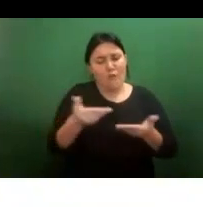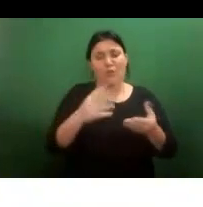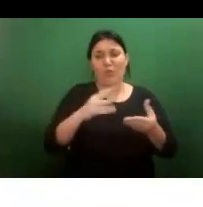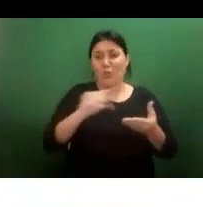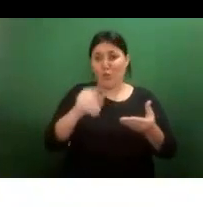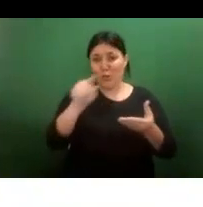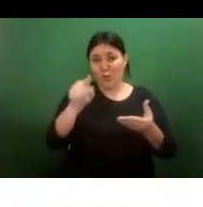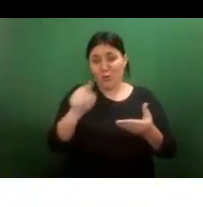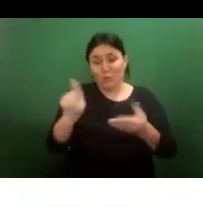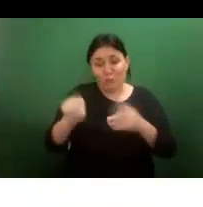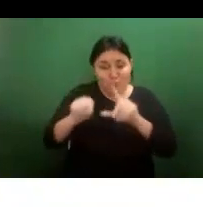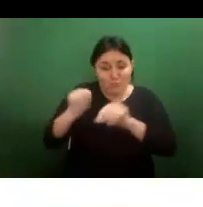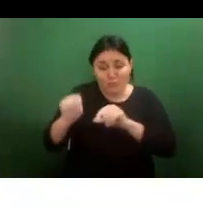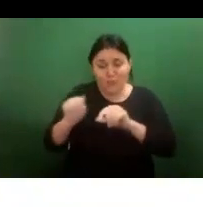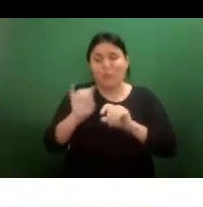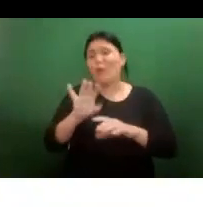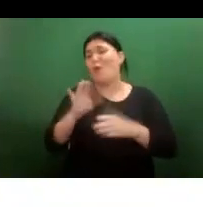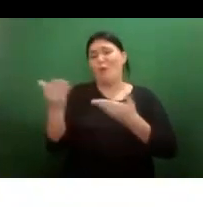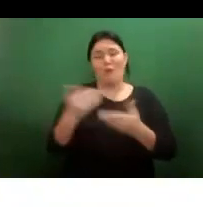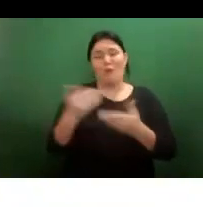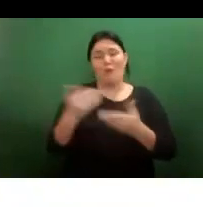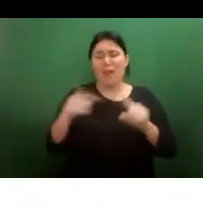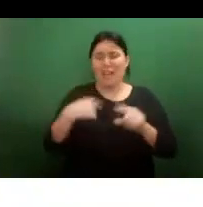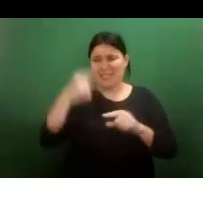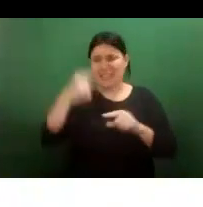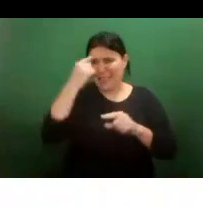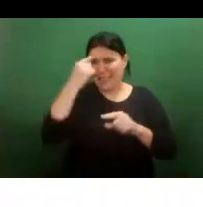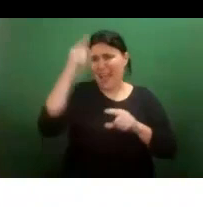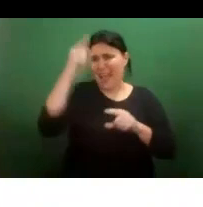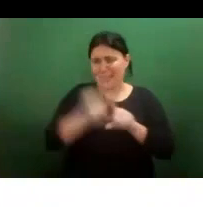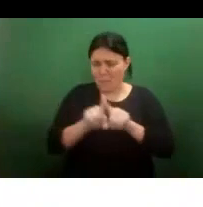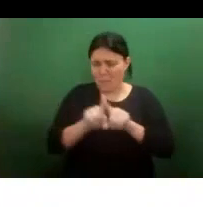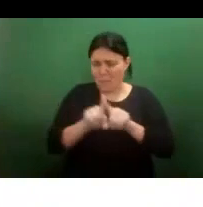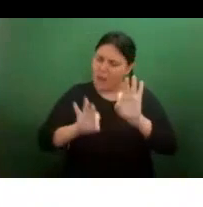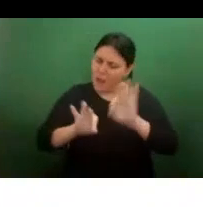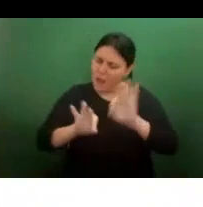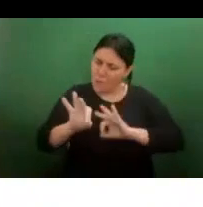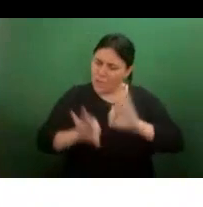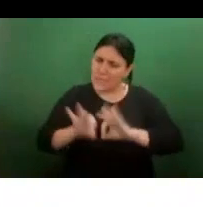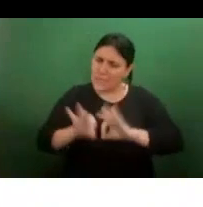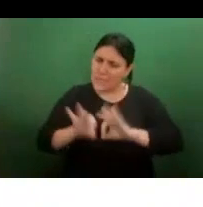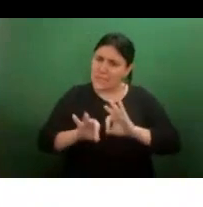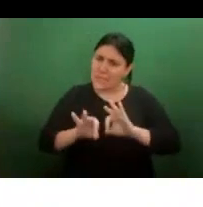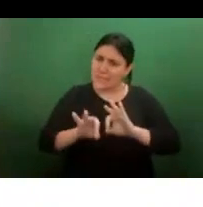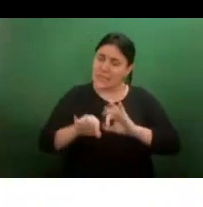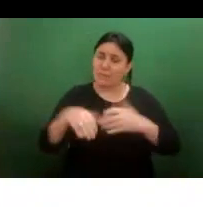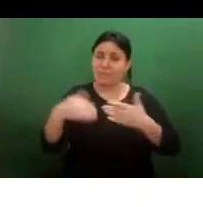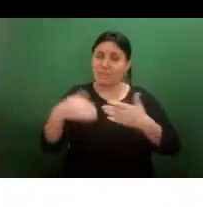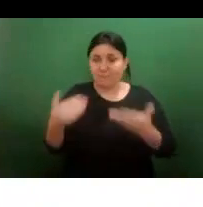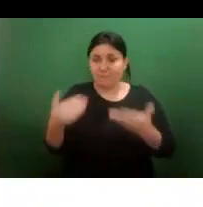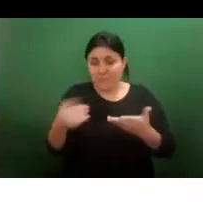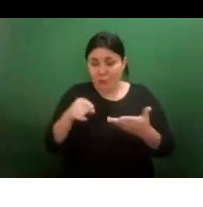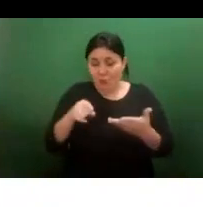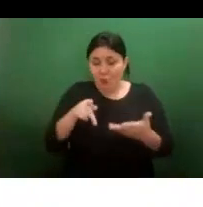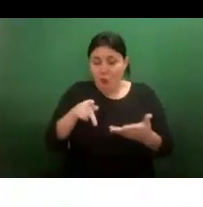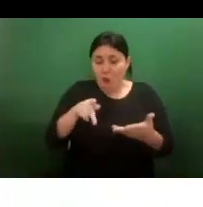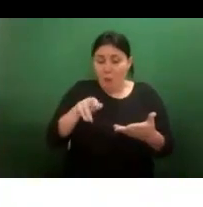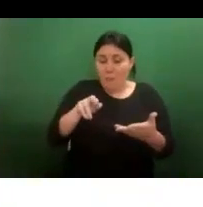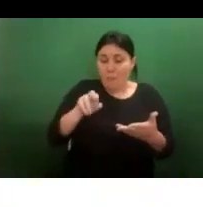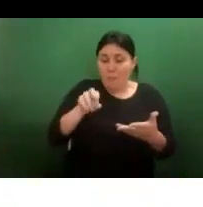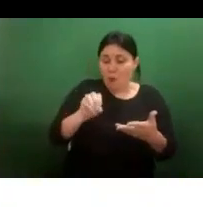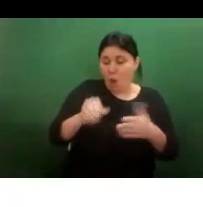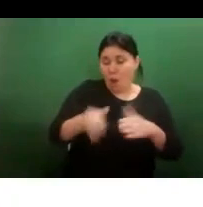só os convites, como a ideia, a concepção, a organização. Então, essa pró-reitoria, como sempre,